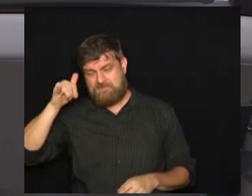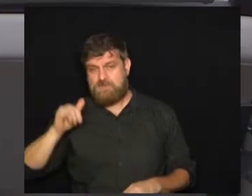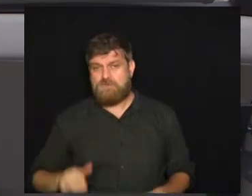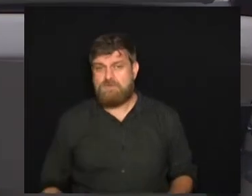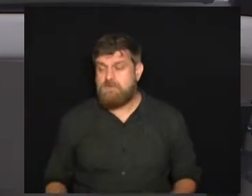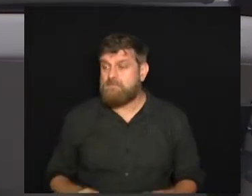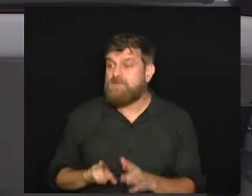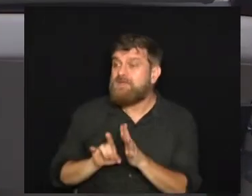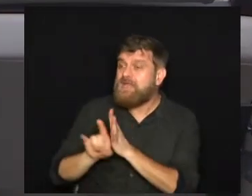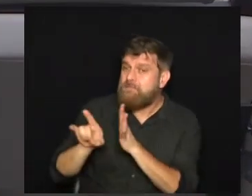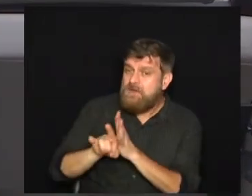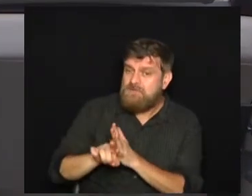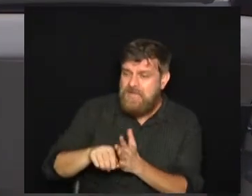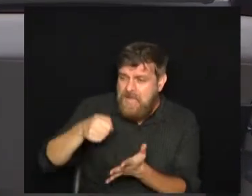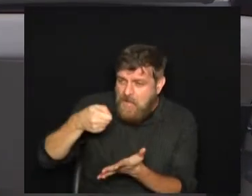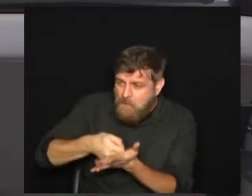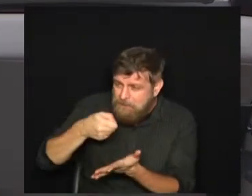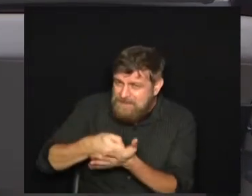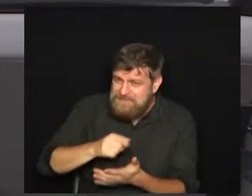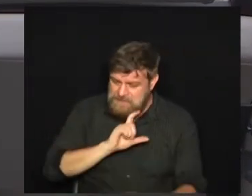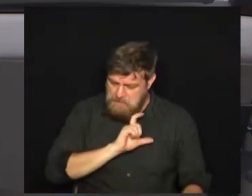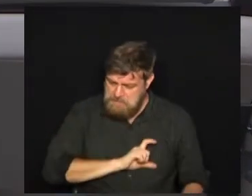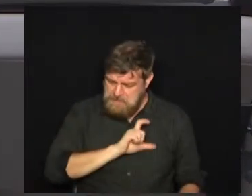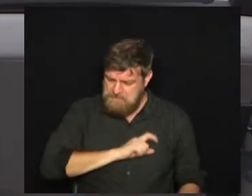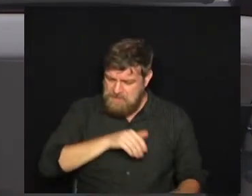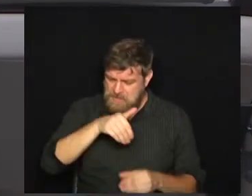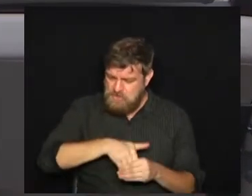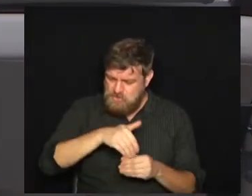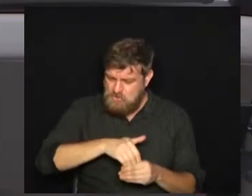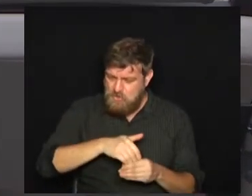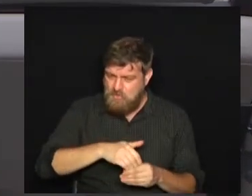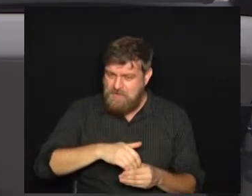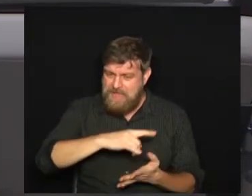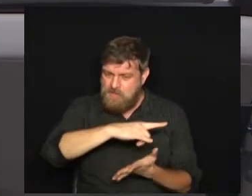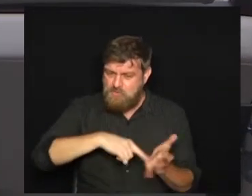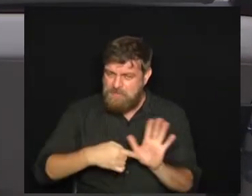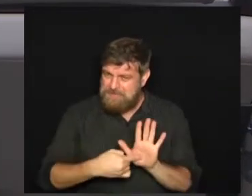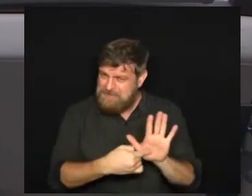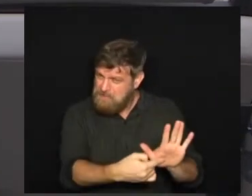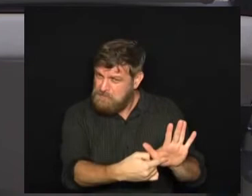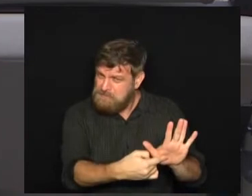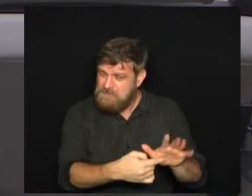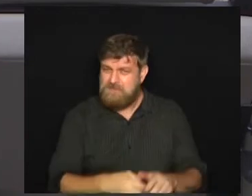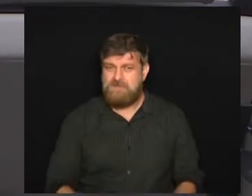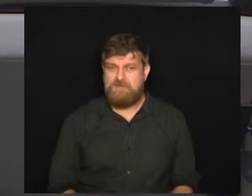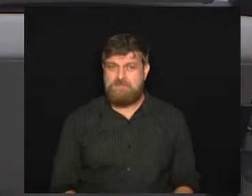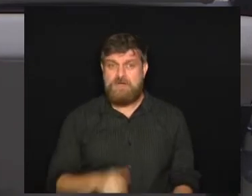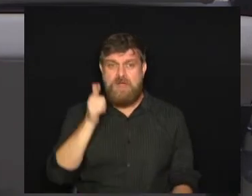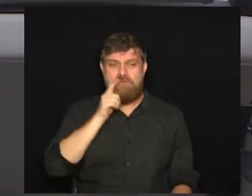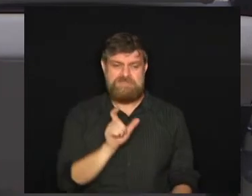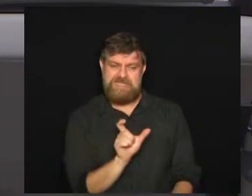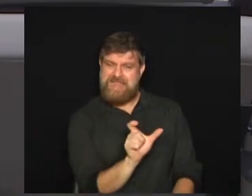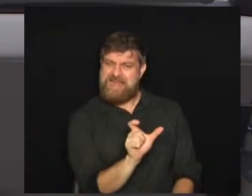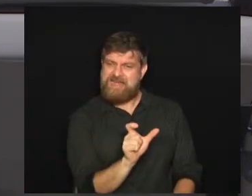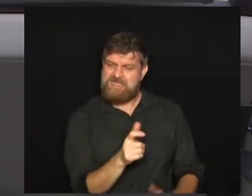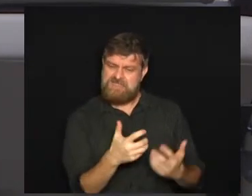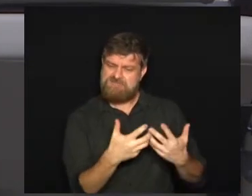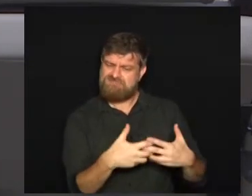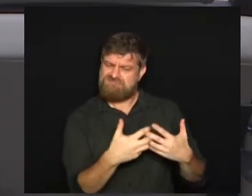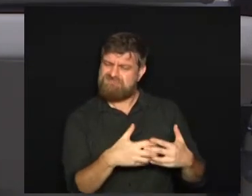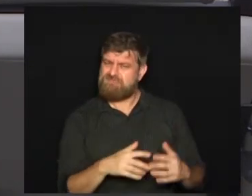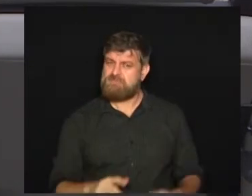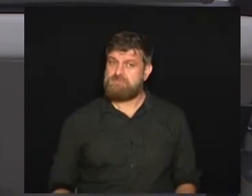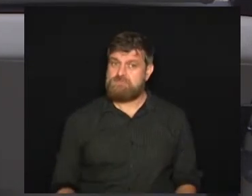essa exigência ainda persiste. E, segundo, agora,